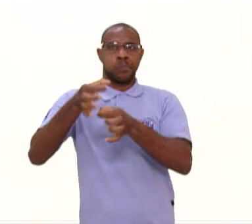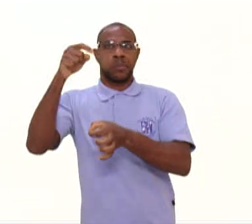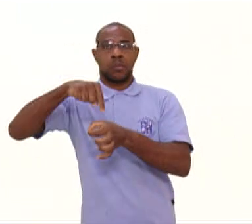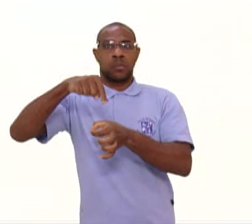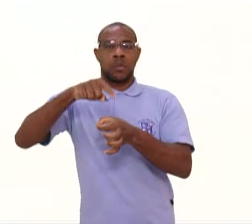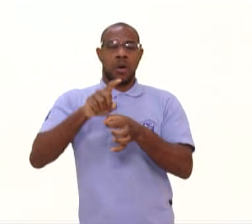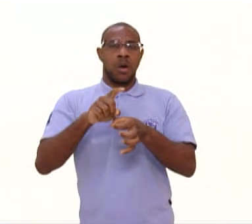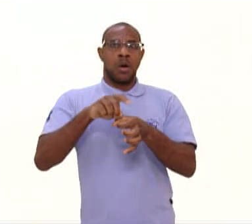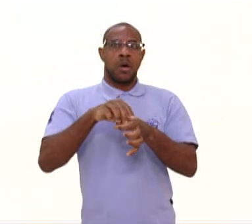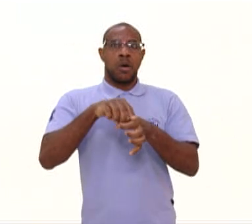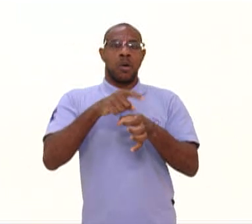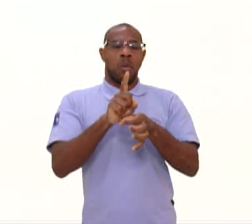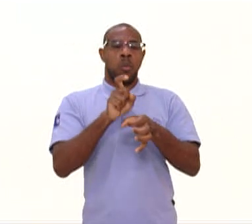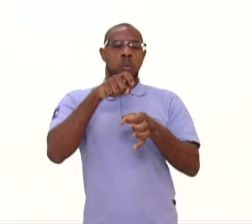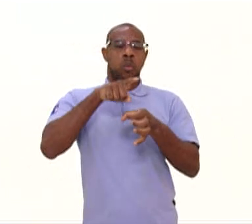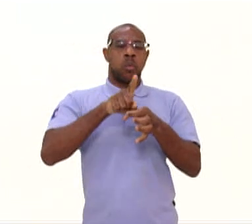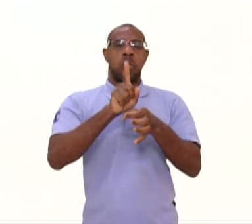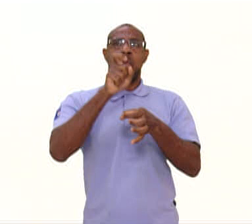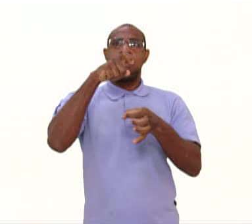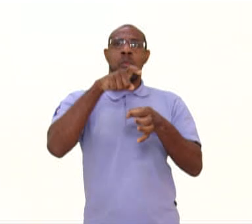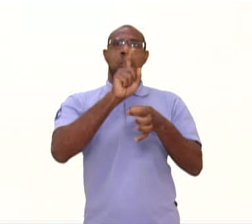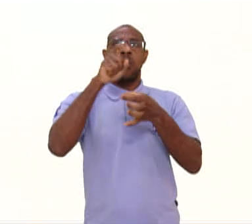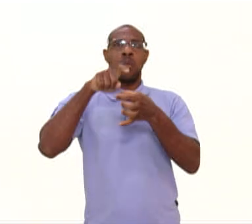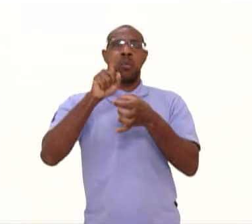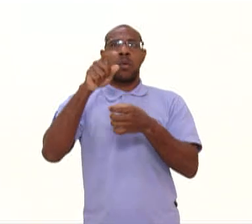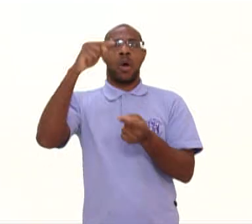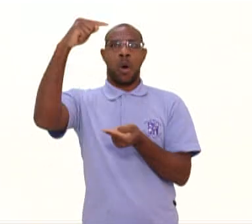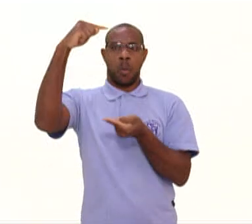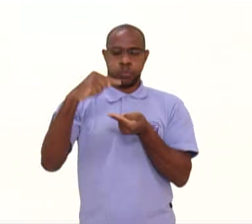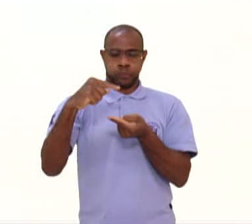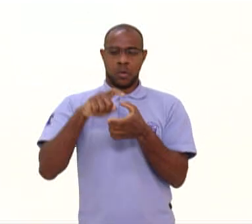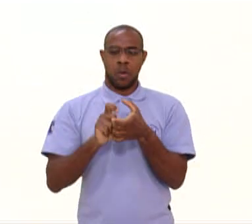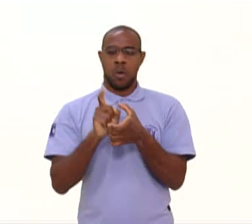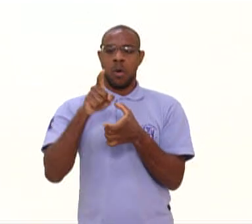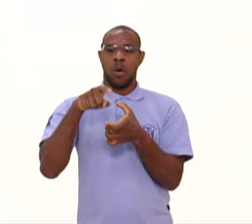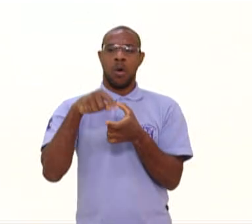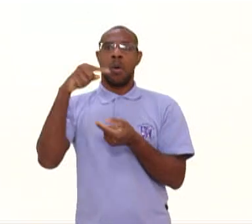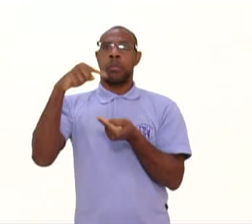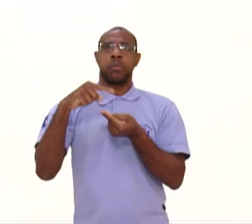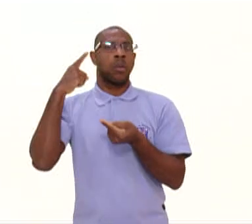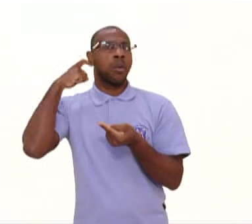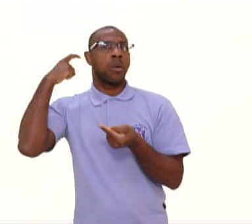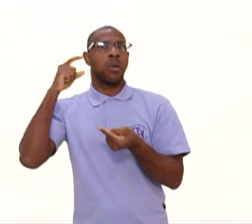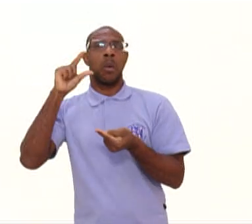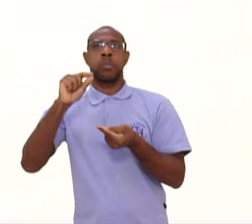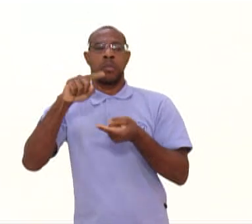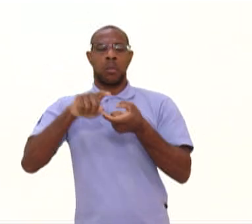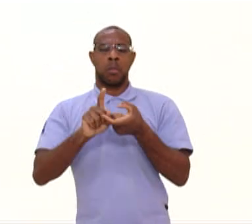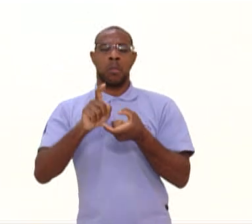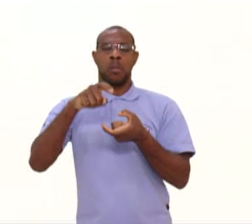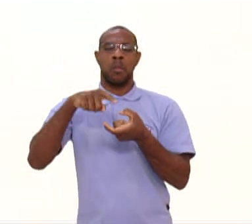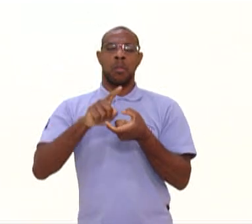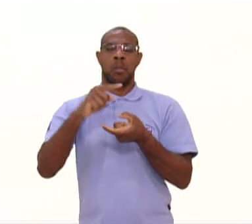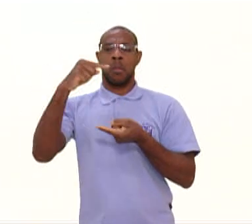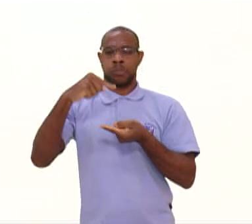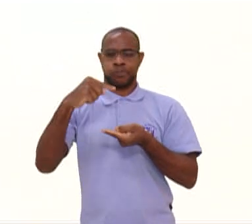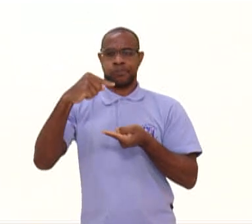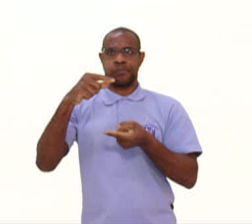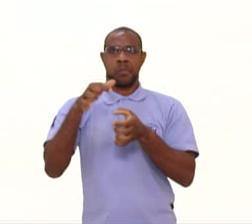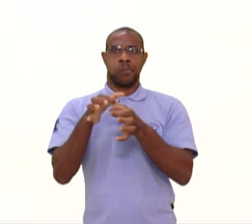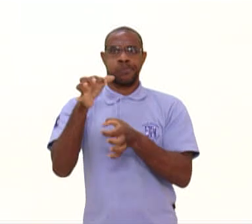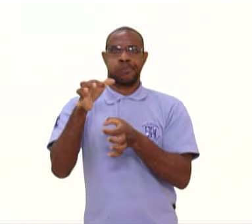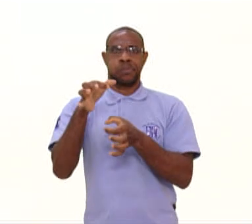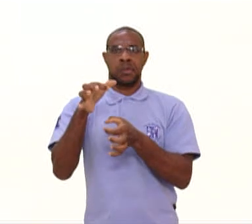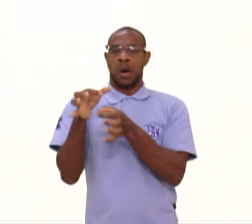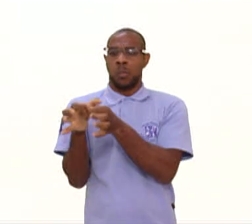dele. Um tubo curto nos dá uma onda sonora curta, possuindo um tom alto ou alta frequência. Já